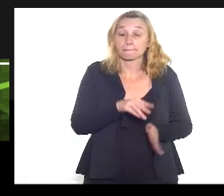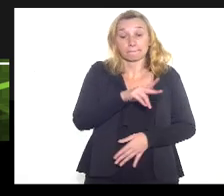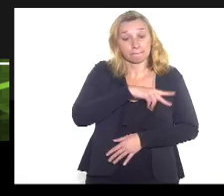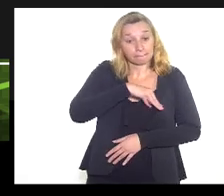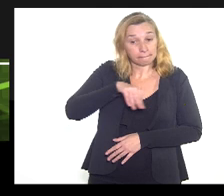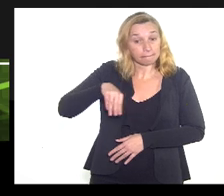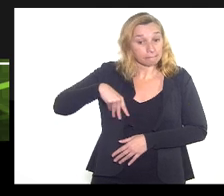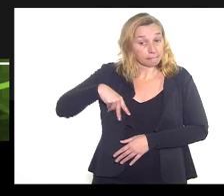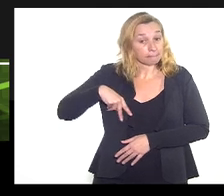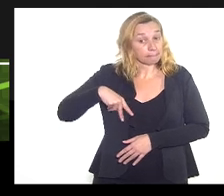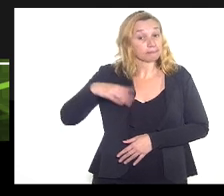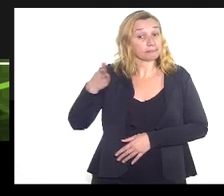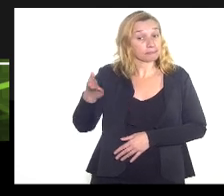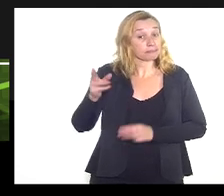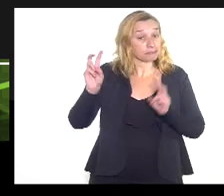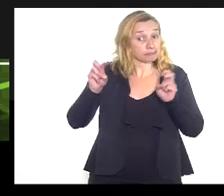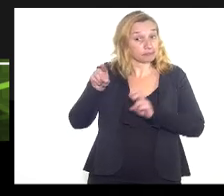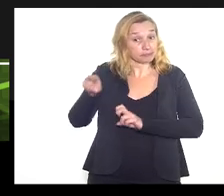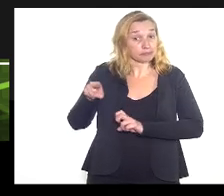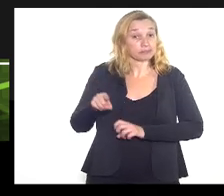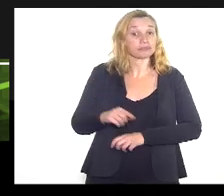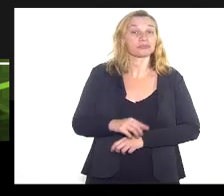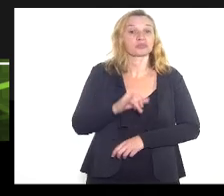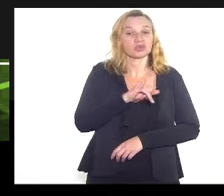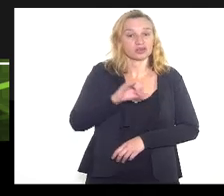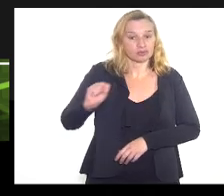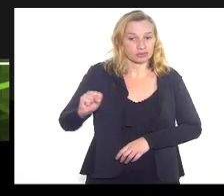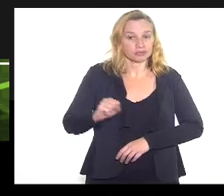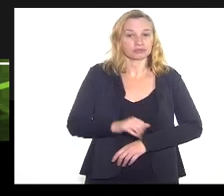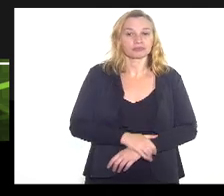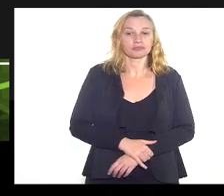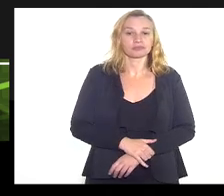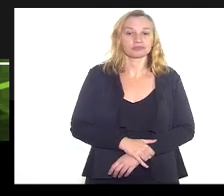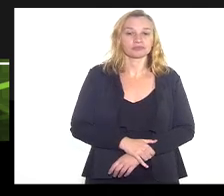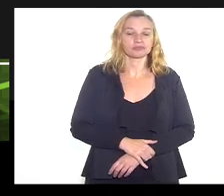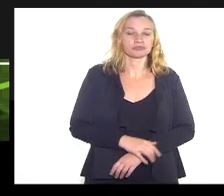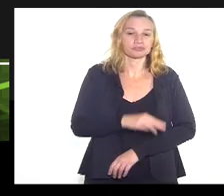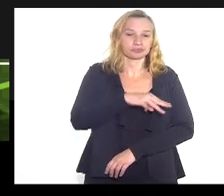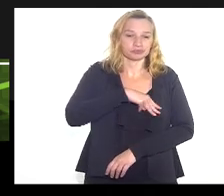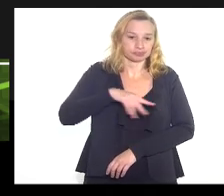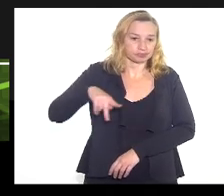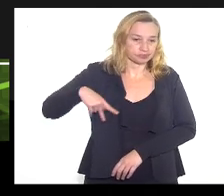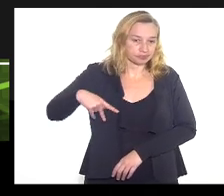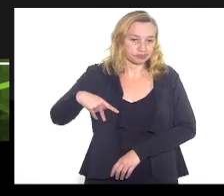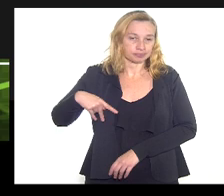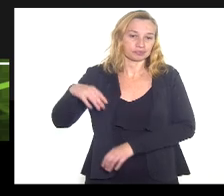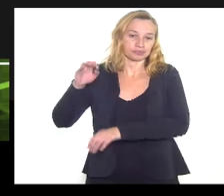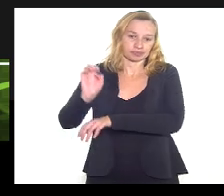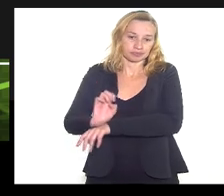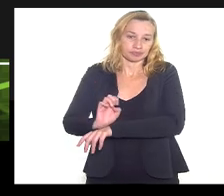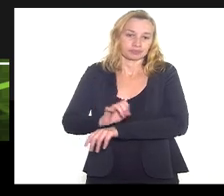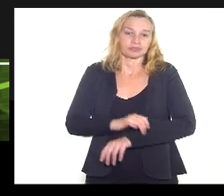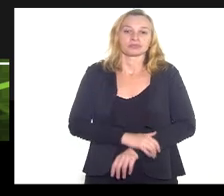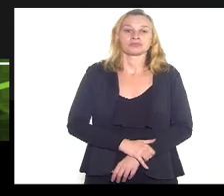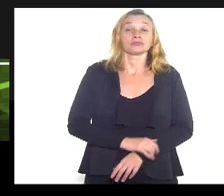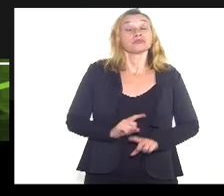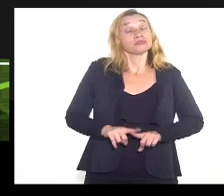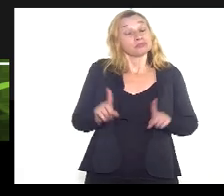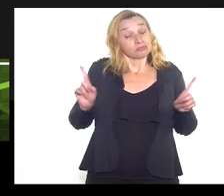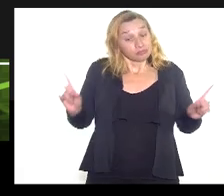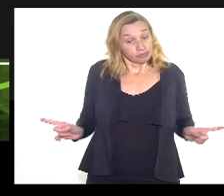o Ministério Público. Esse caso específico, se tratando de ICMS, o Ministério Público Estadual.